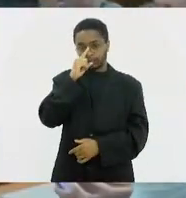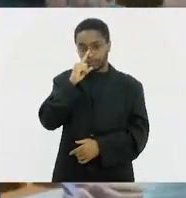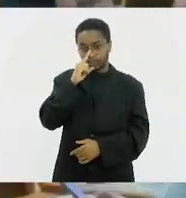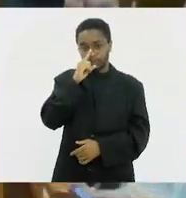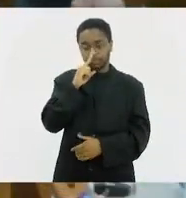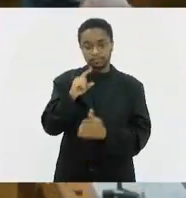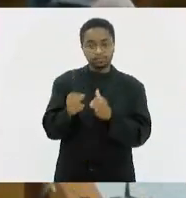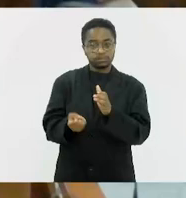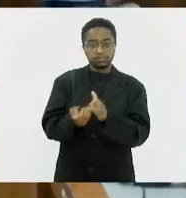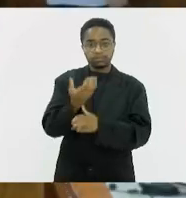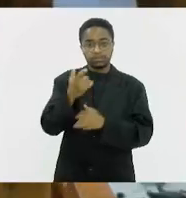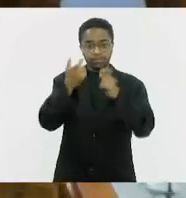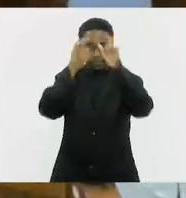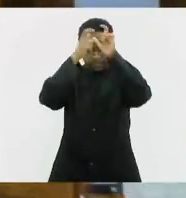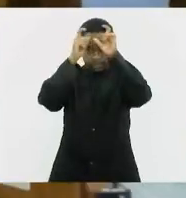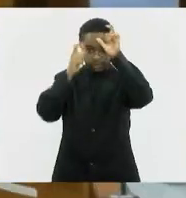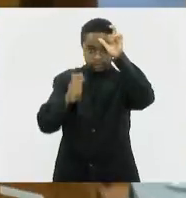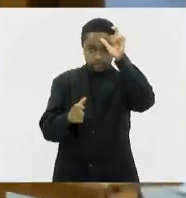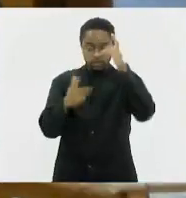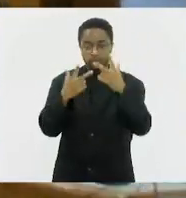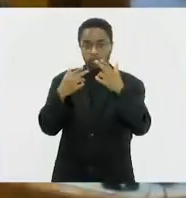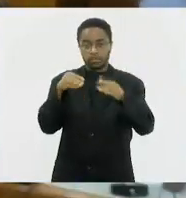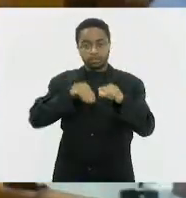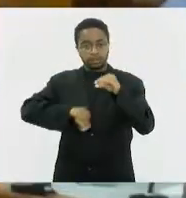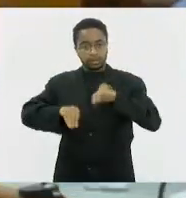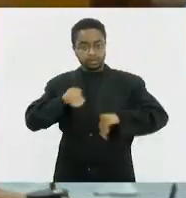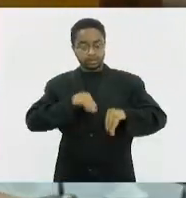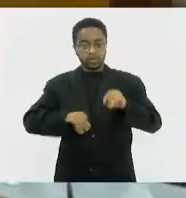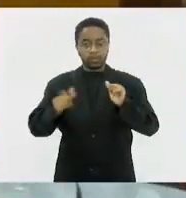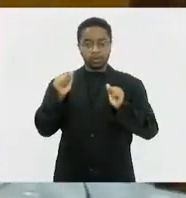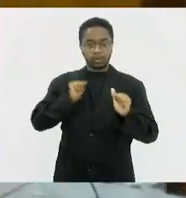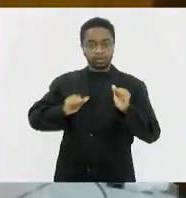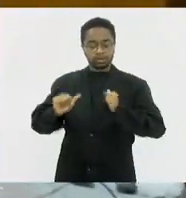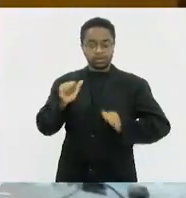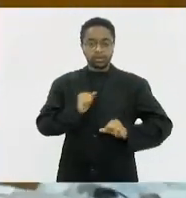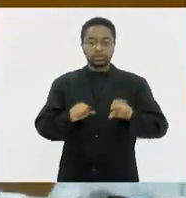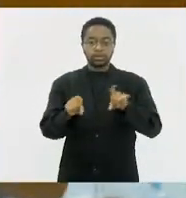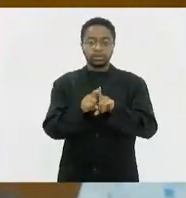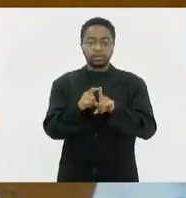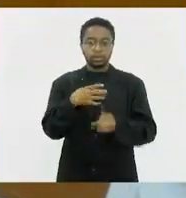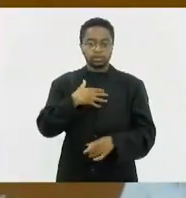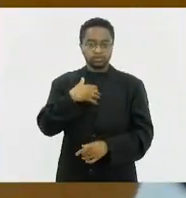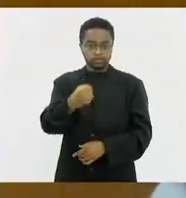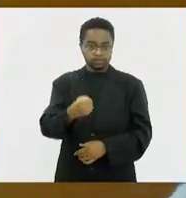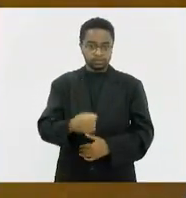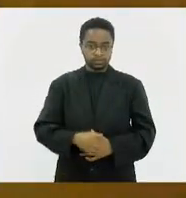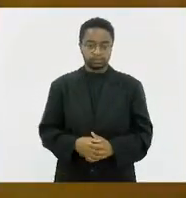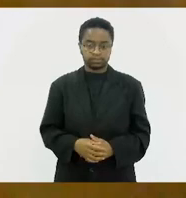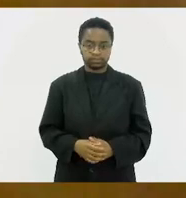surgimento de transtornos como depressão, ansiedade e até o suicídio.